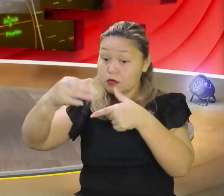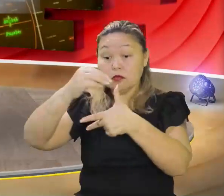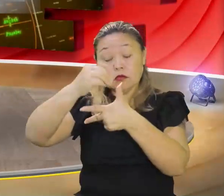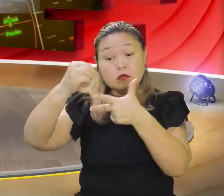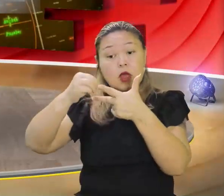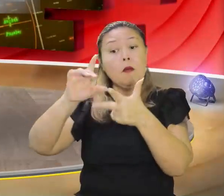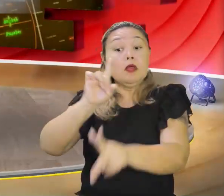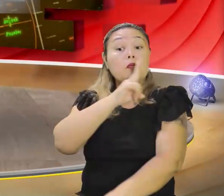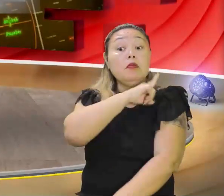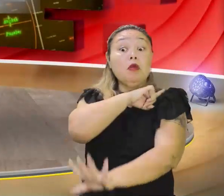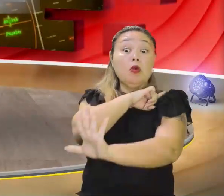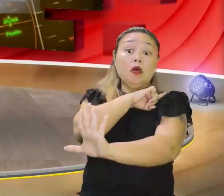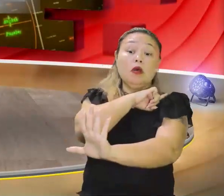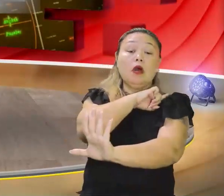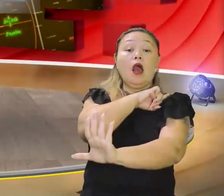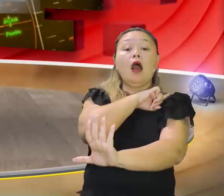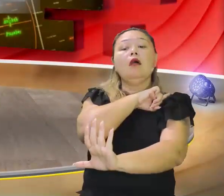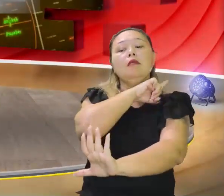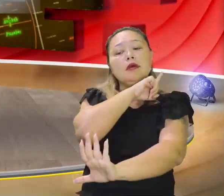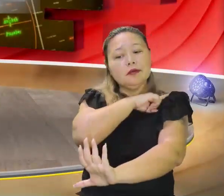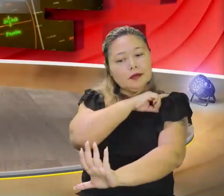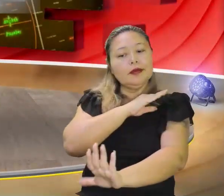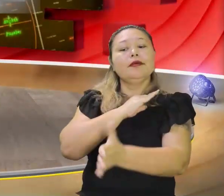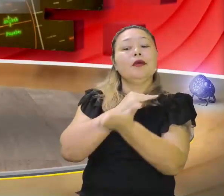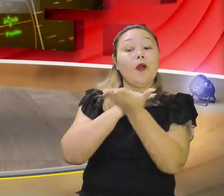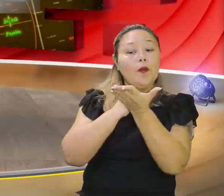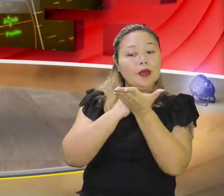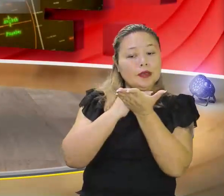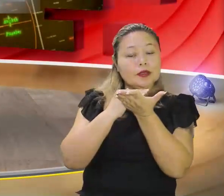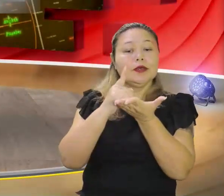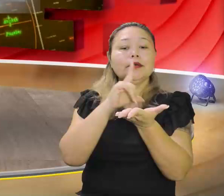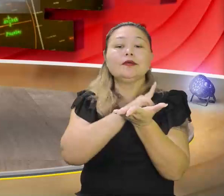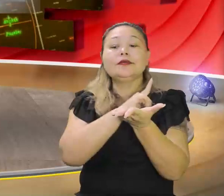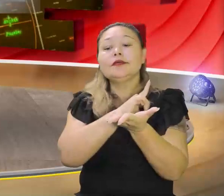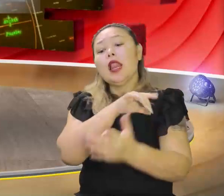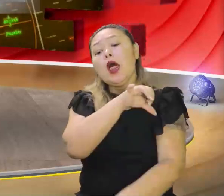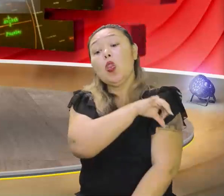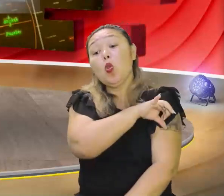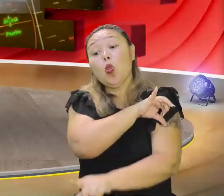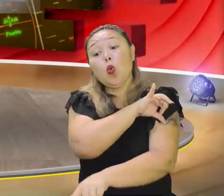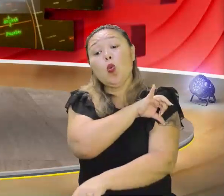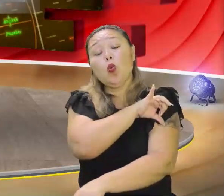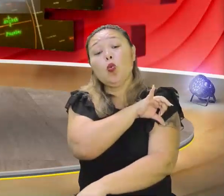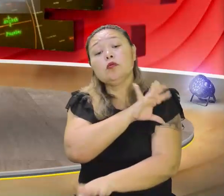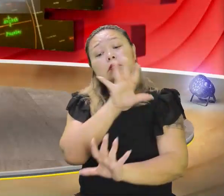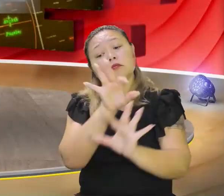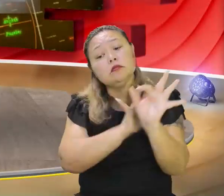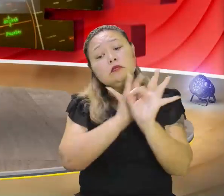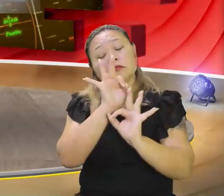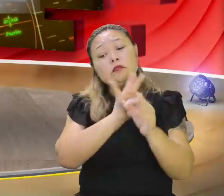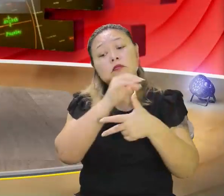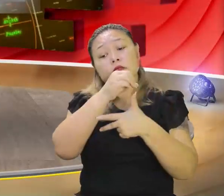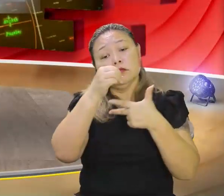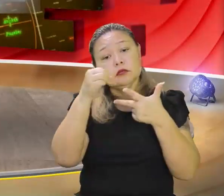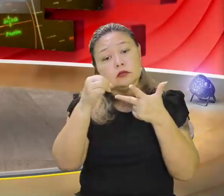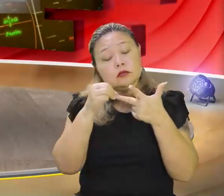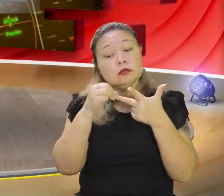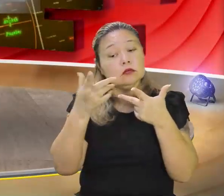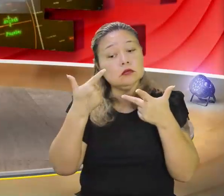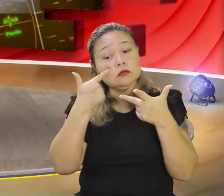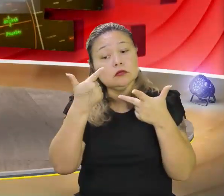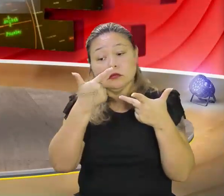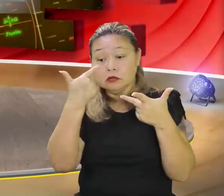primeiro ano ainda. É no primeiro ano que começa. Tem aluno que começa no 9º já a ter essa preparação. Então, já começa a ficar atento a